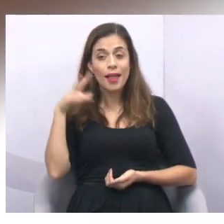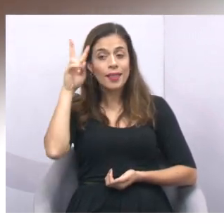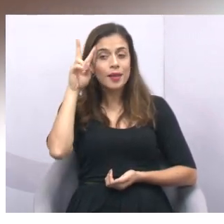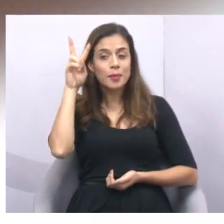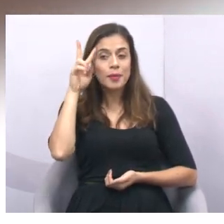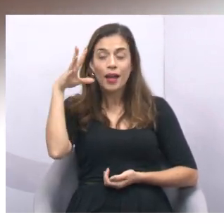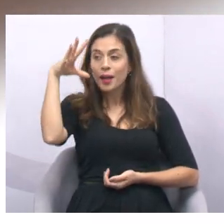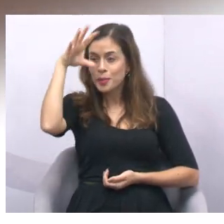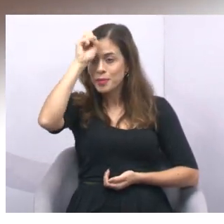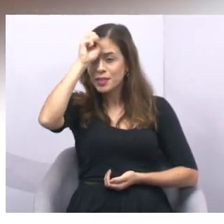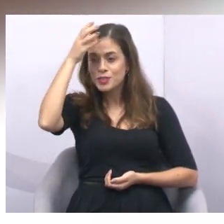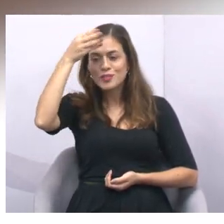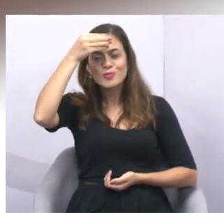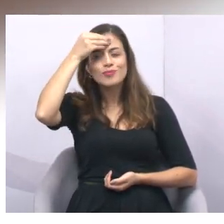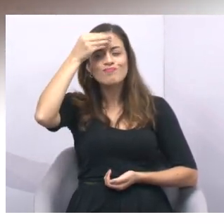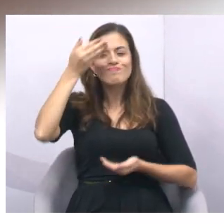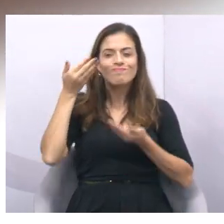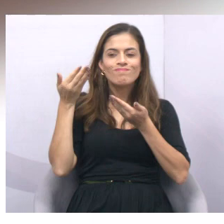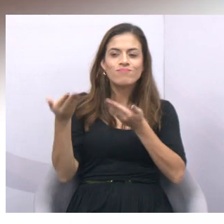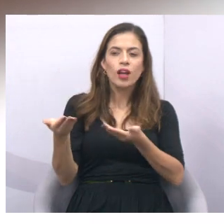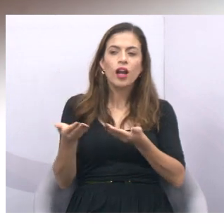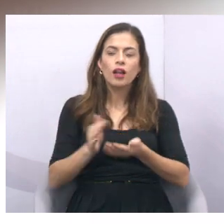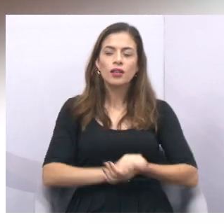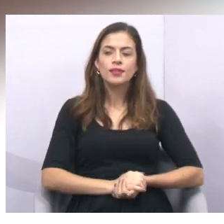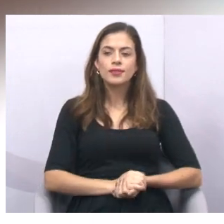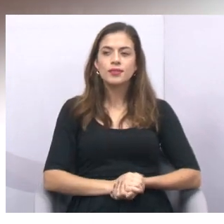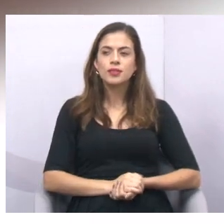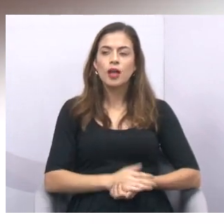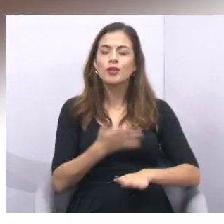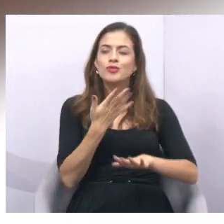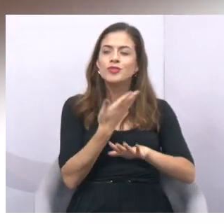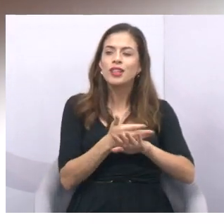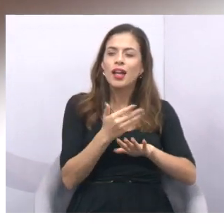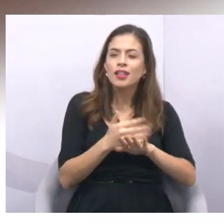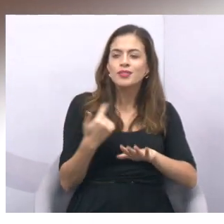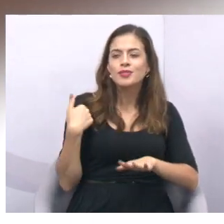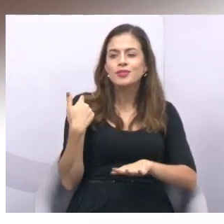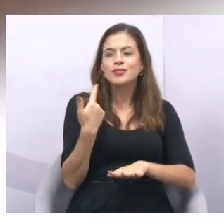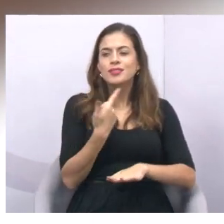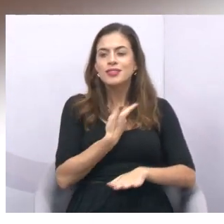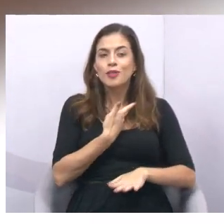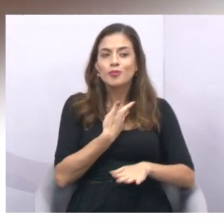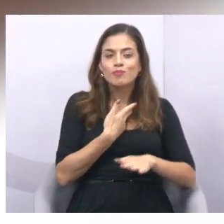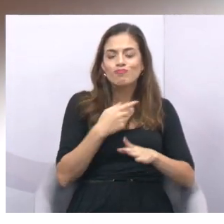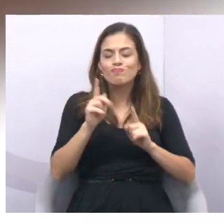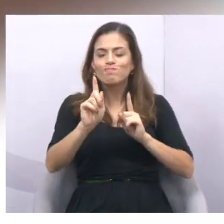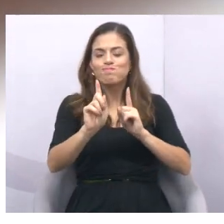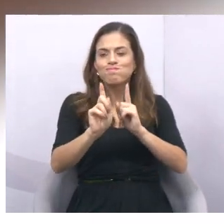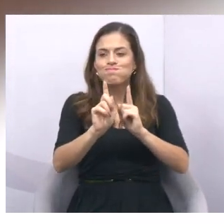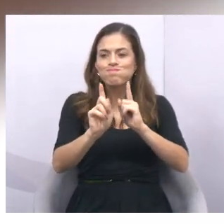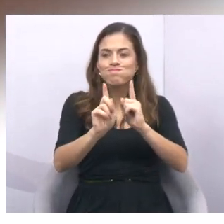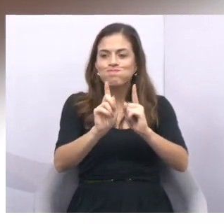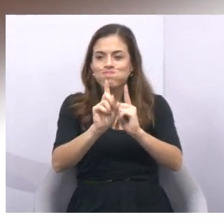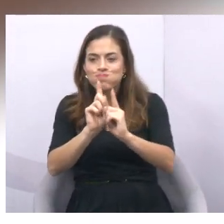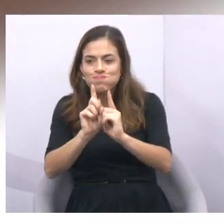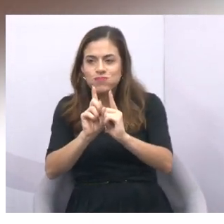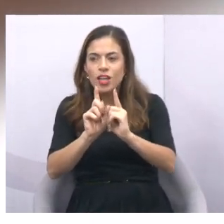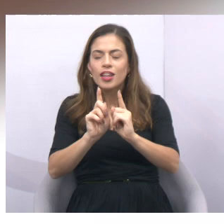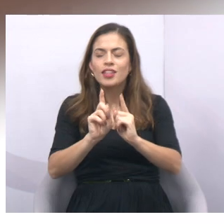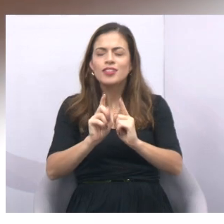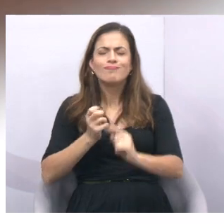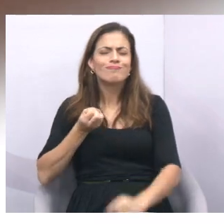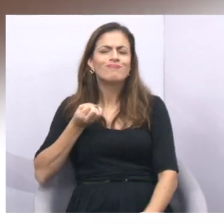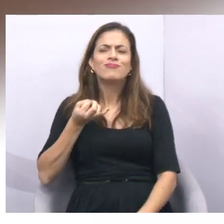eu tive com ele. Quando nos treinos sobrava para eu poder marcá-lo e várias vezes